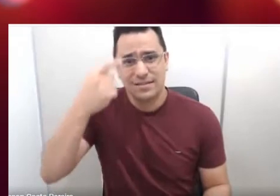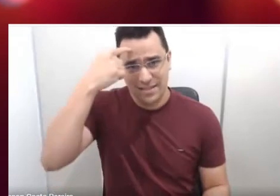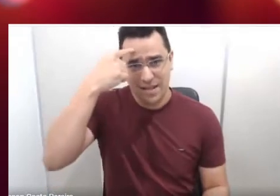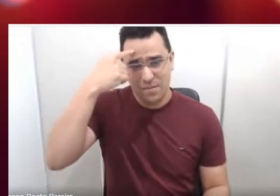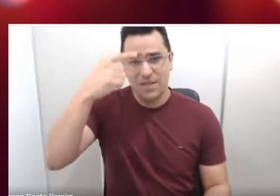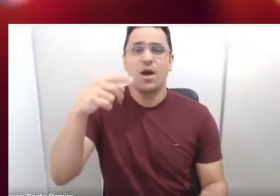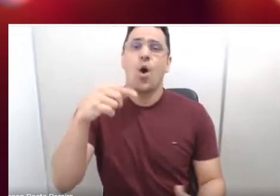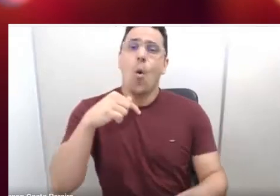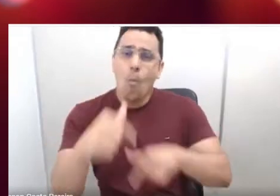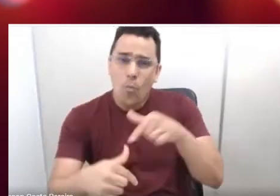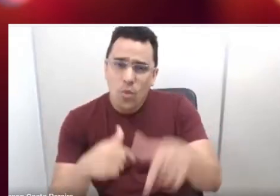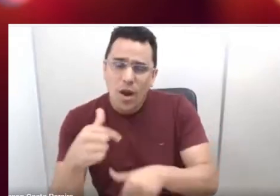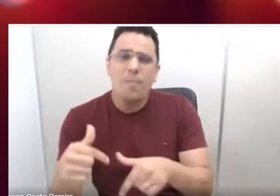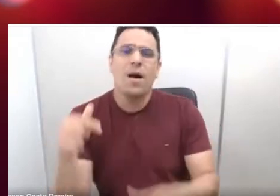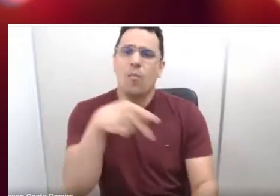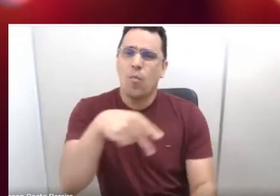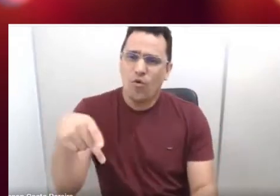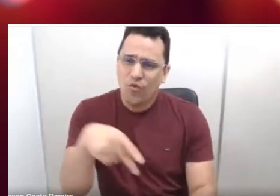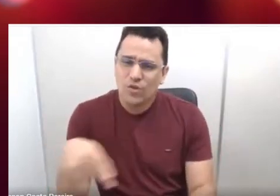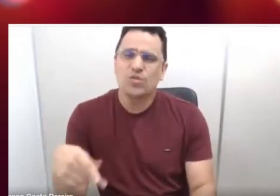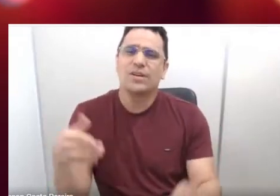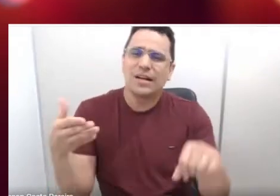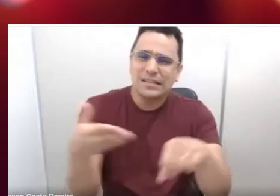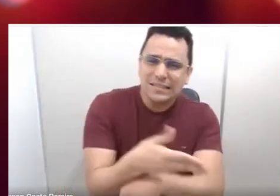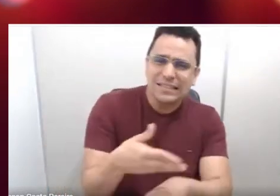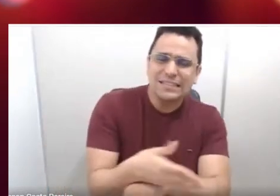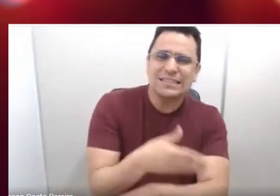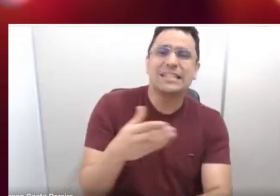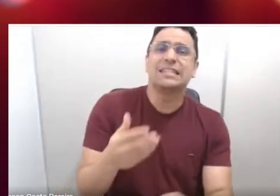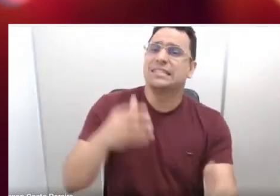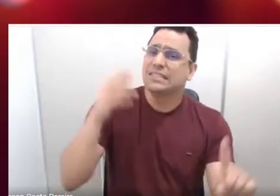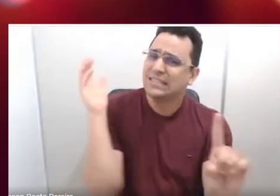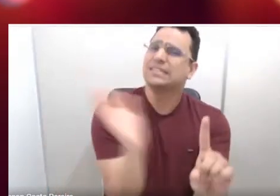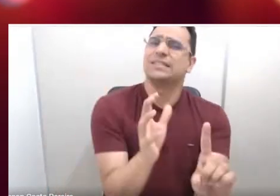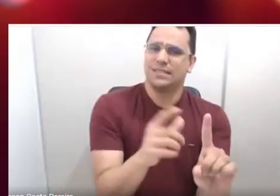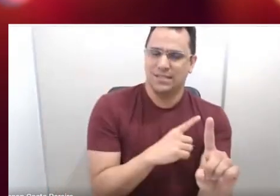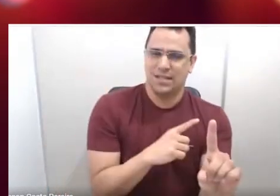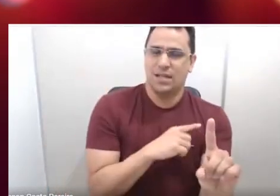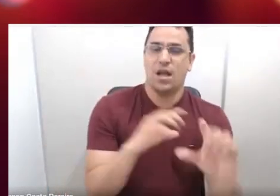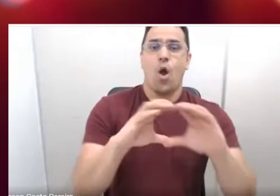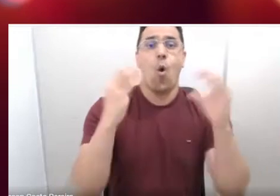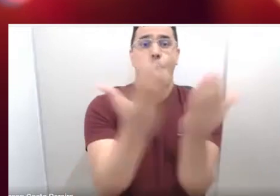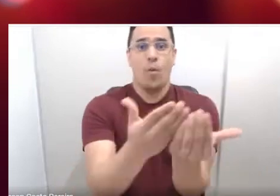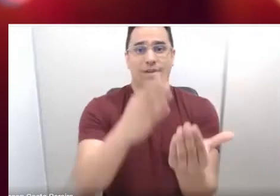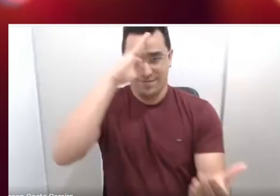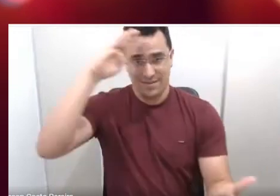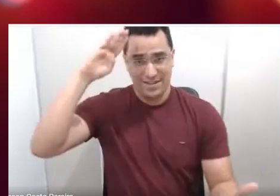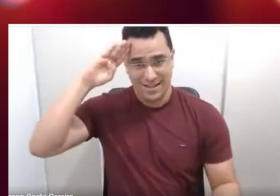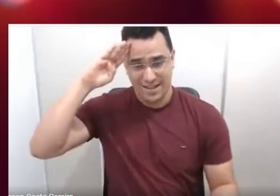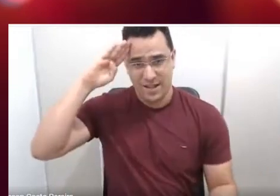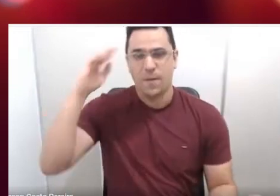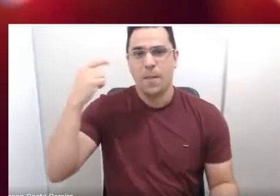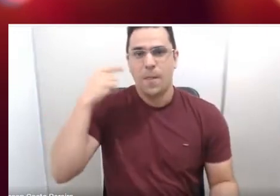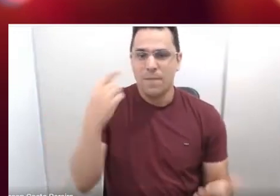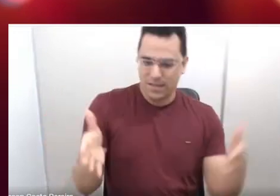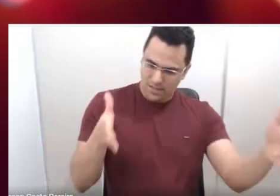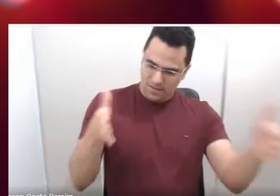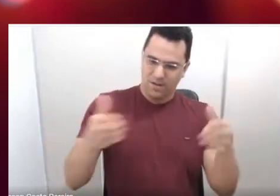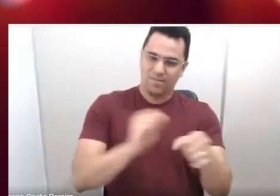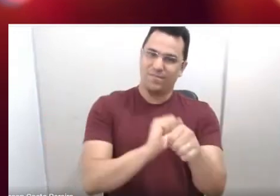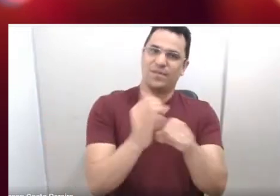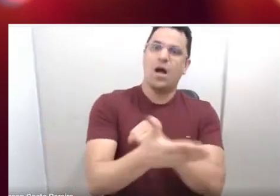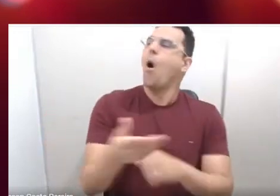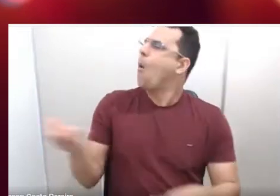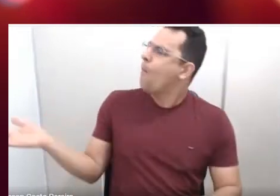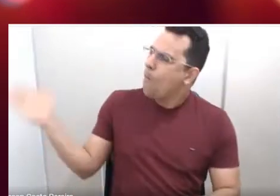à vida dos estudantes, da comunidade universitária como um todo, exigir que, em meio a essa pandemia, a gente tenha um